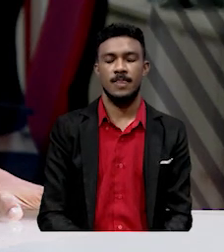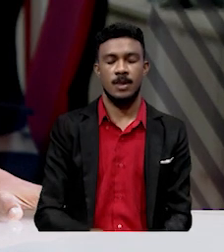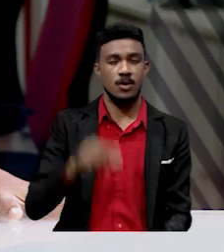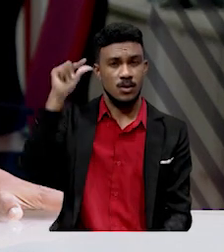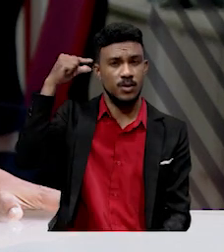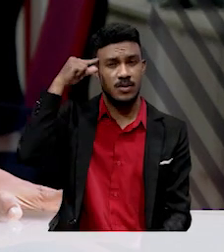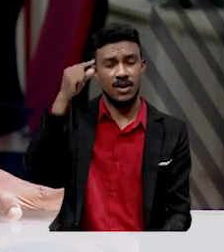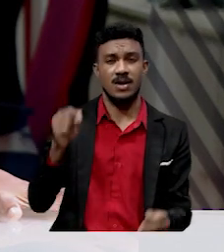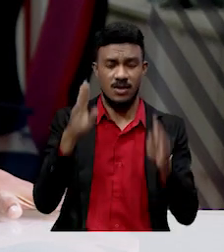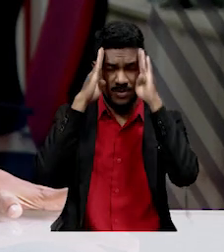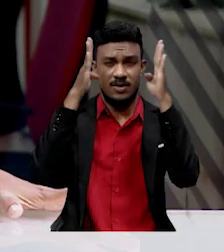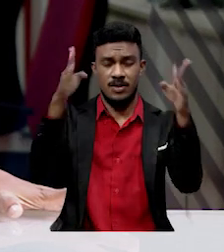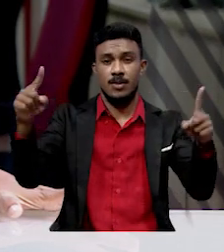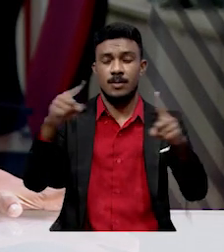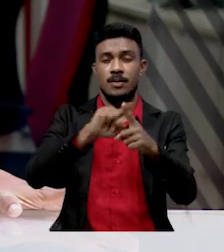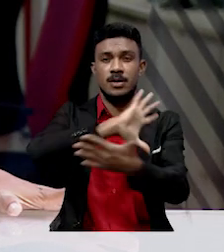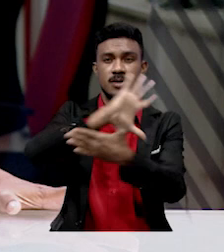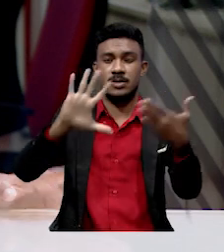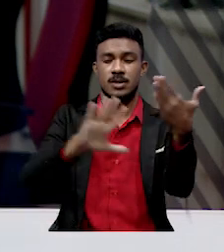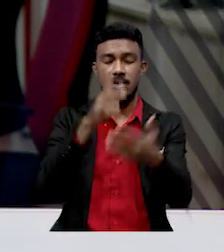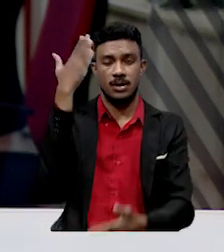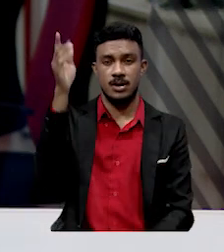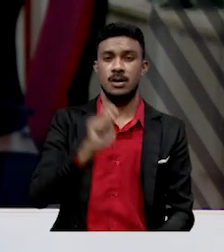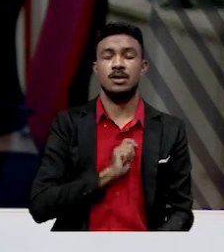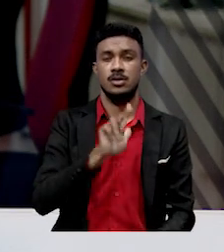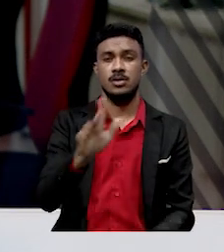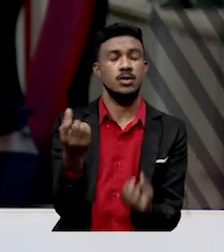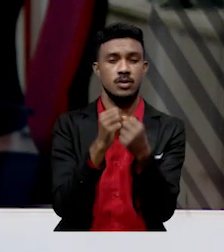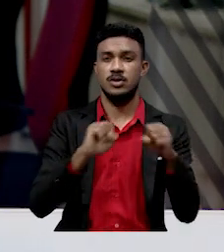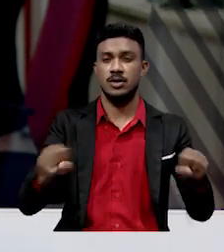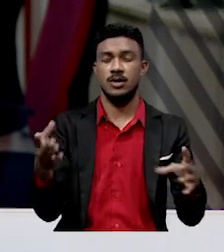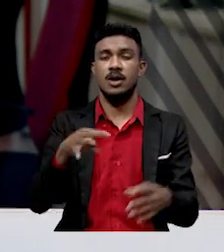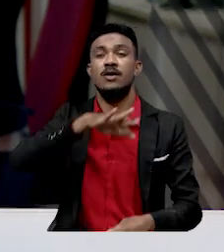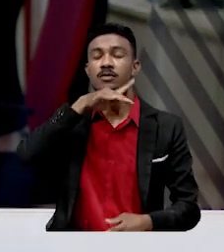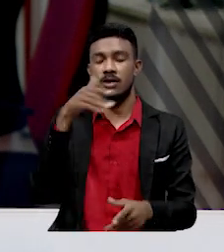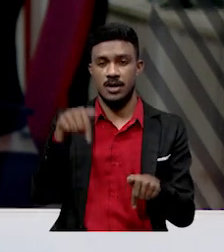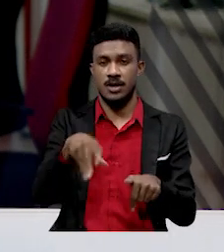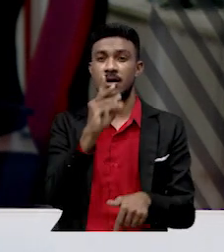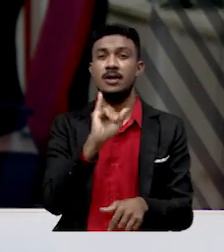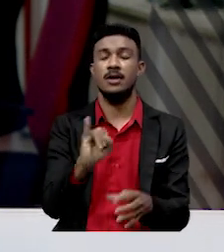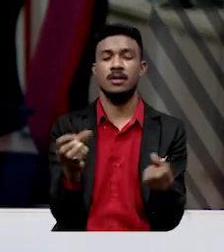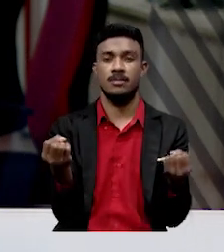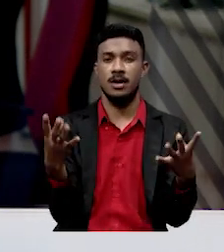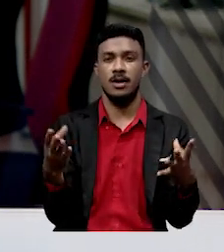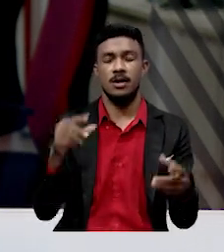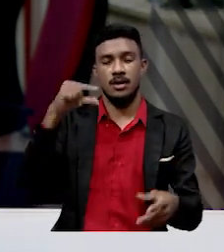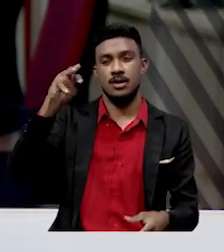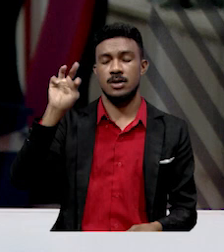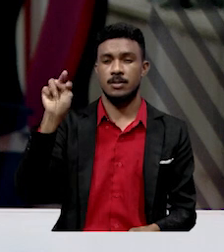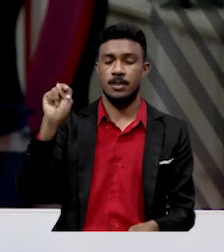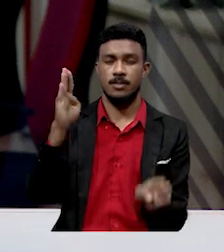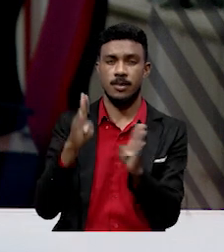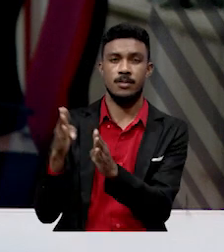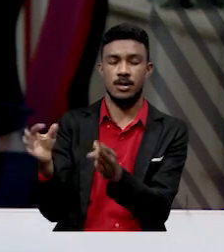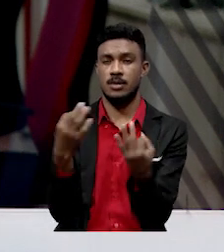Governo tolhe prioridade para evento investidor e tacitolo, onde Rússia queira lixo na Mkari e Adililaran. Equipa Gemen preparou uma reportagem e da